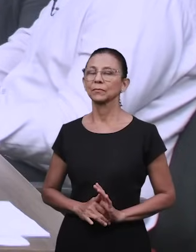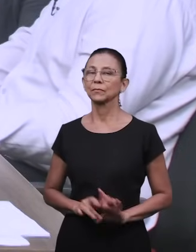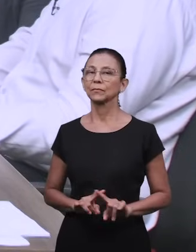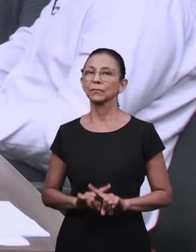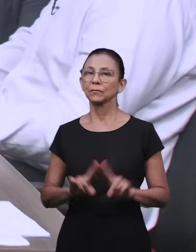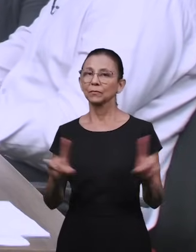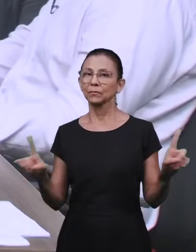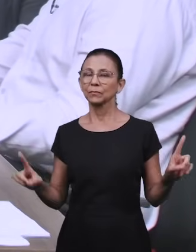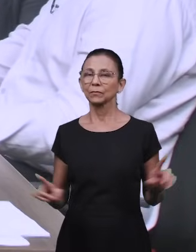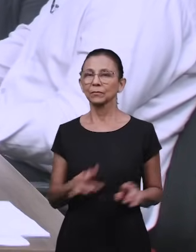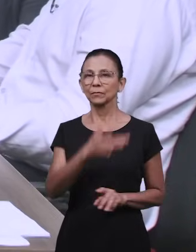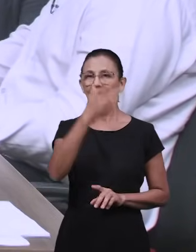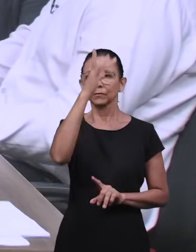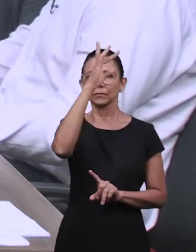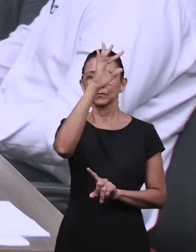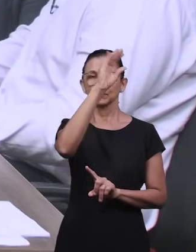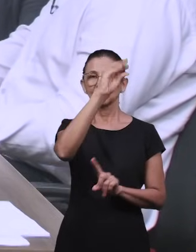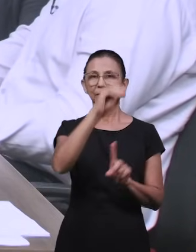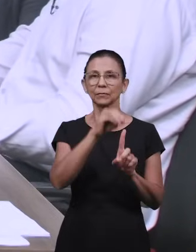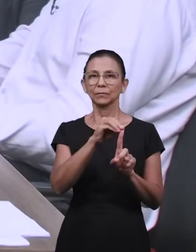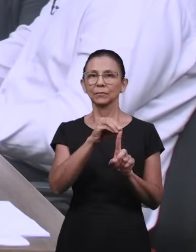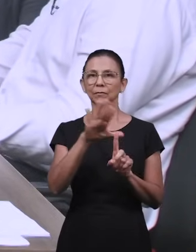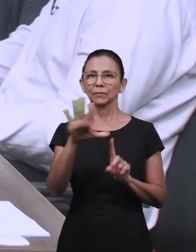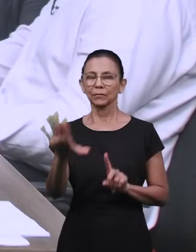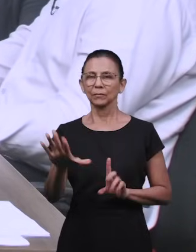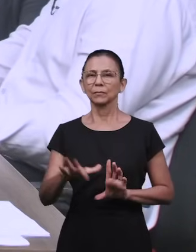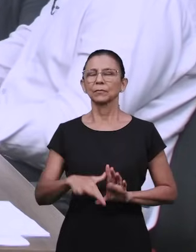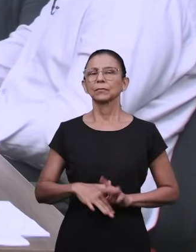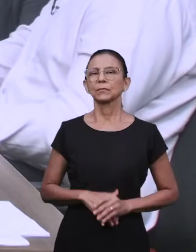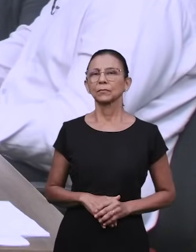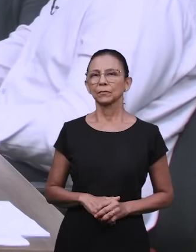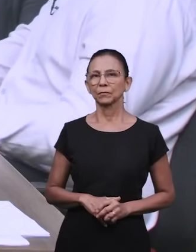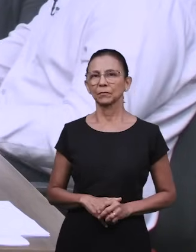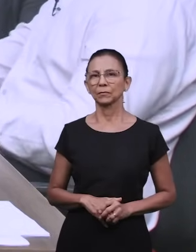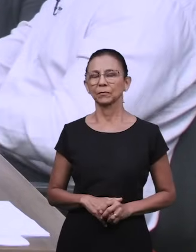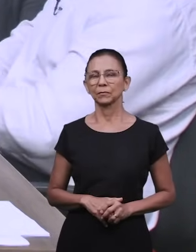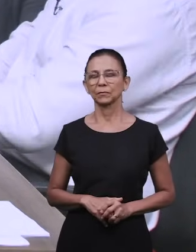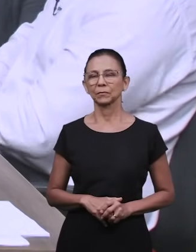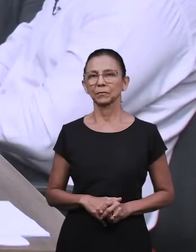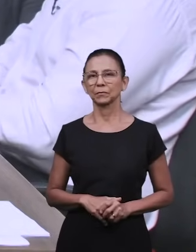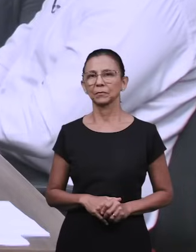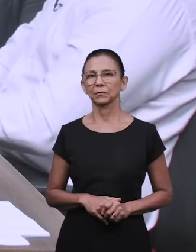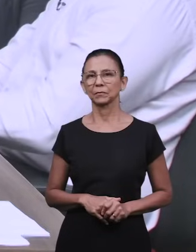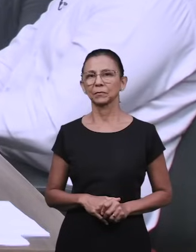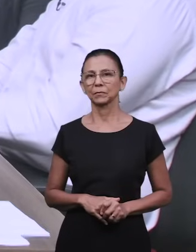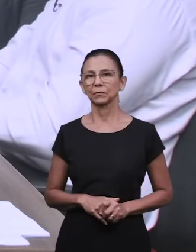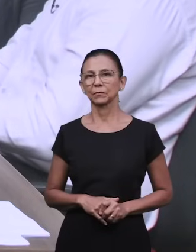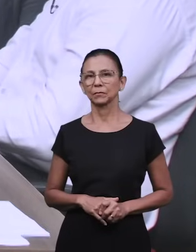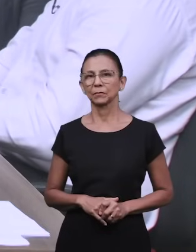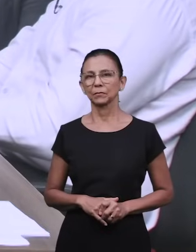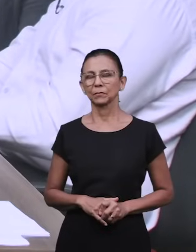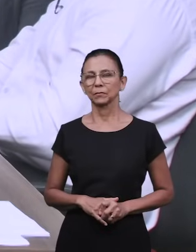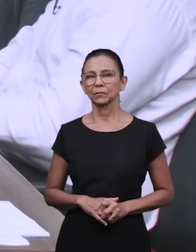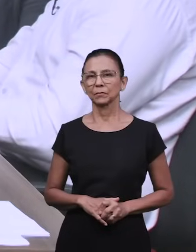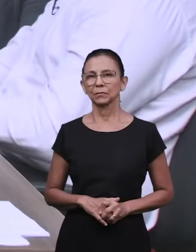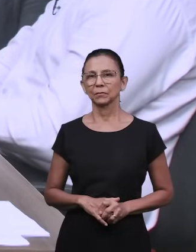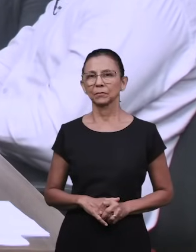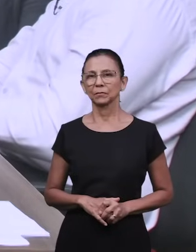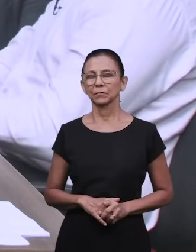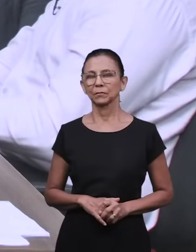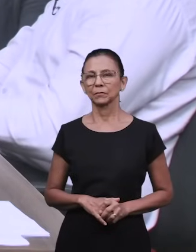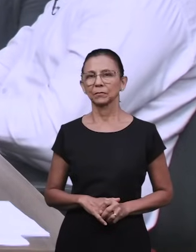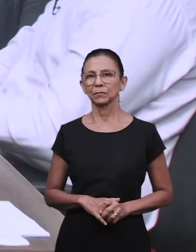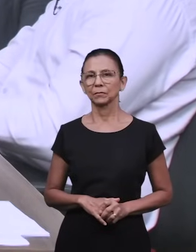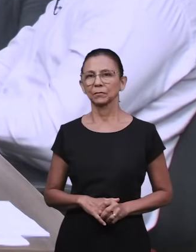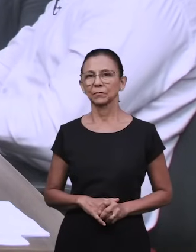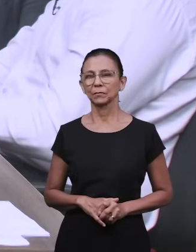o medianeiro não o é de um só. Então, o medianeiro, o Senhor Jesus, ele não é de um